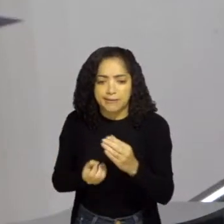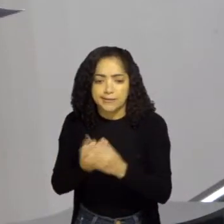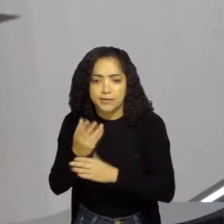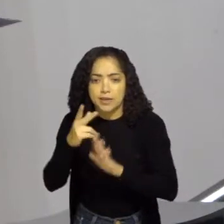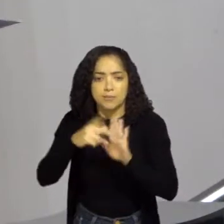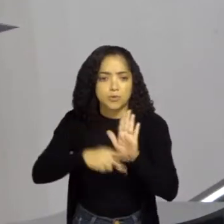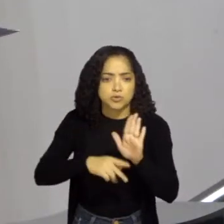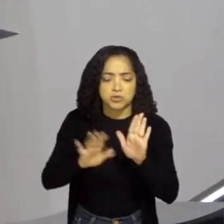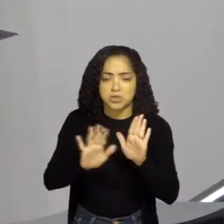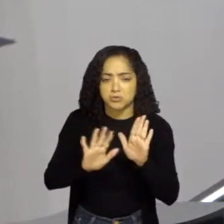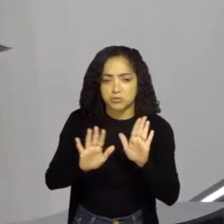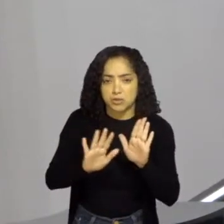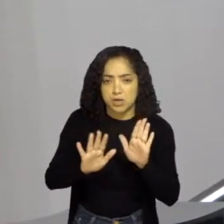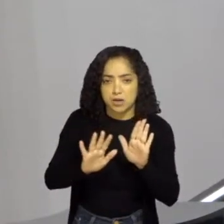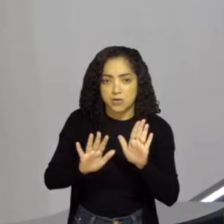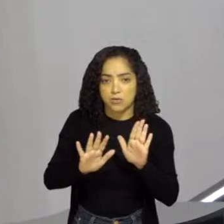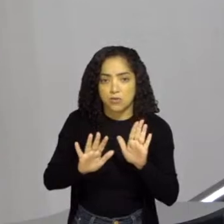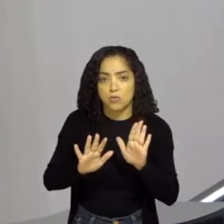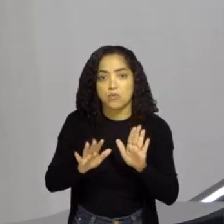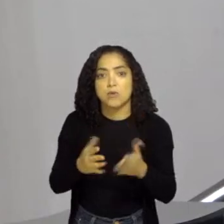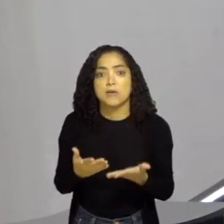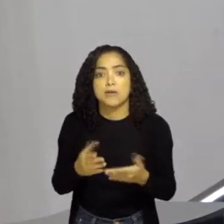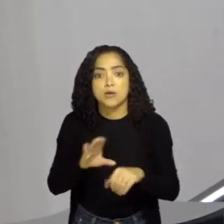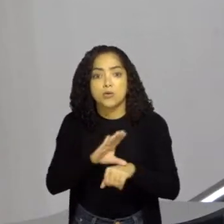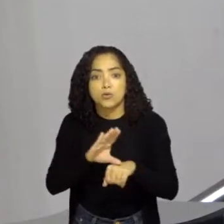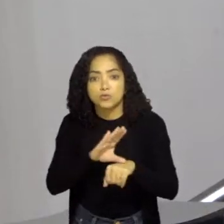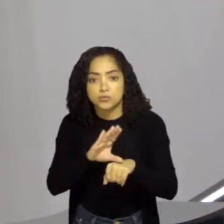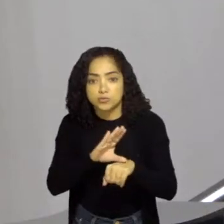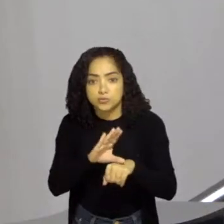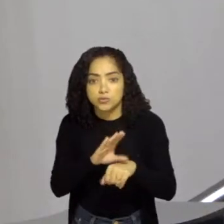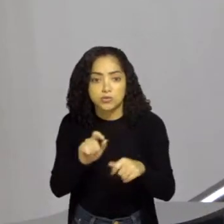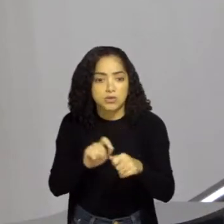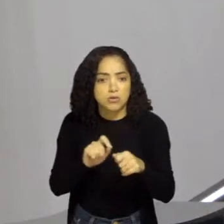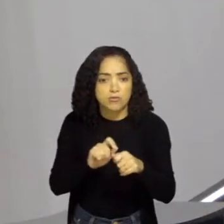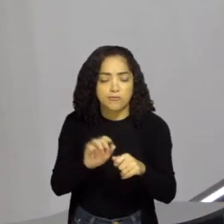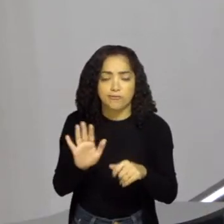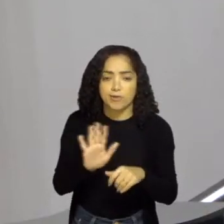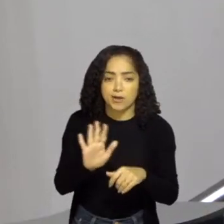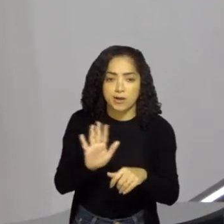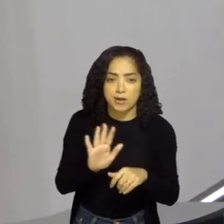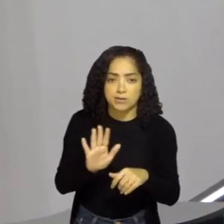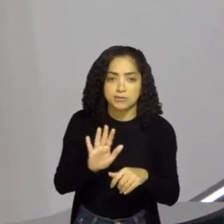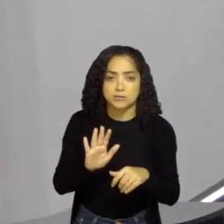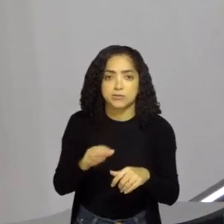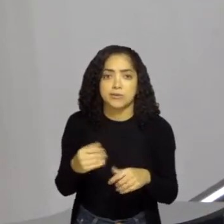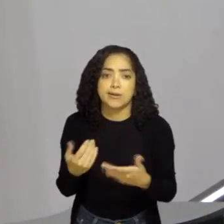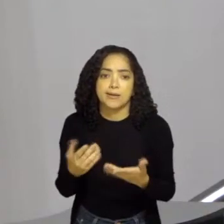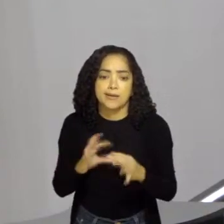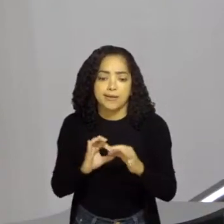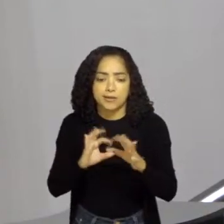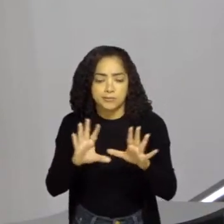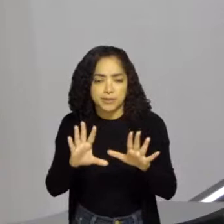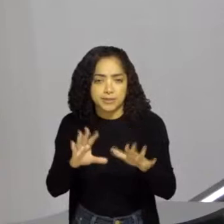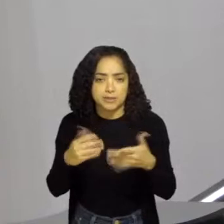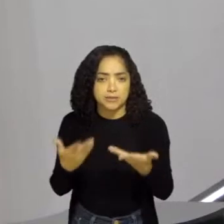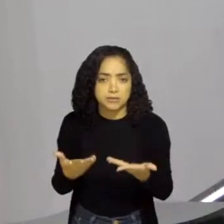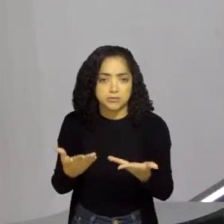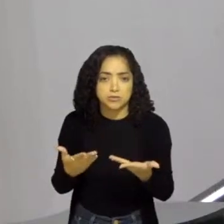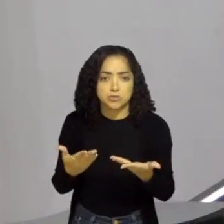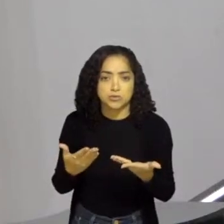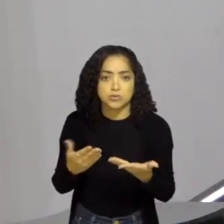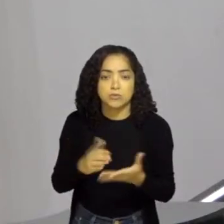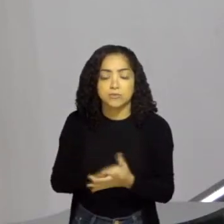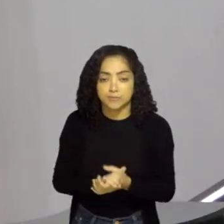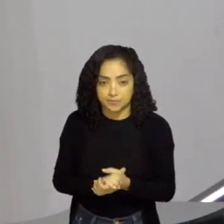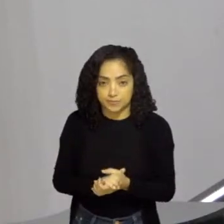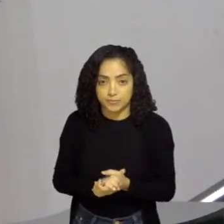faço projeto inconstitucional, não faço projeto autorizando isso e aquilo para jogar para